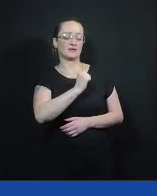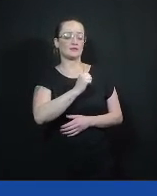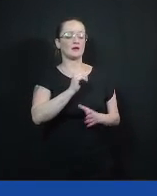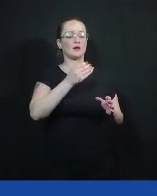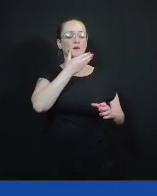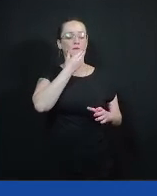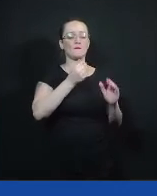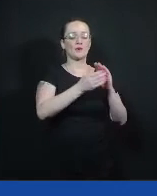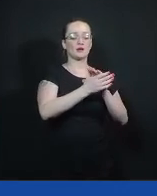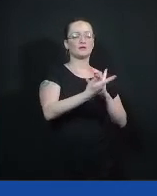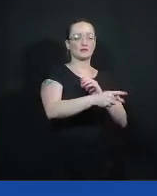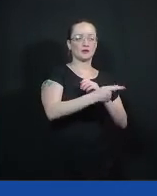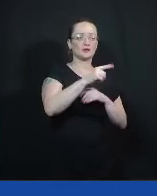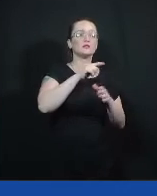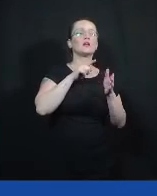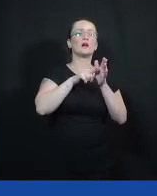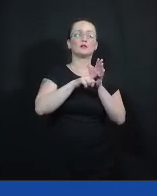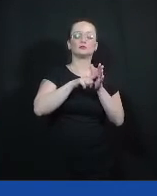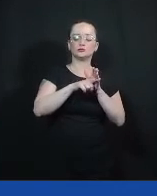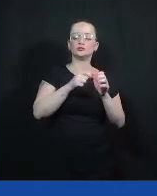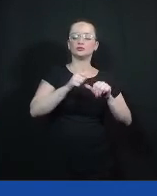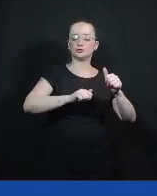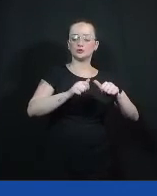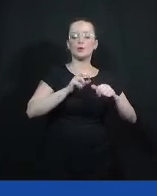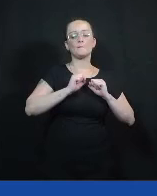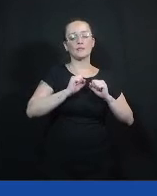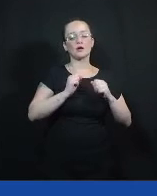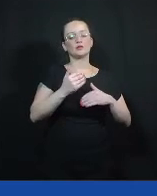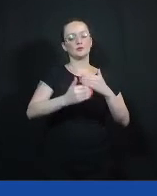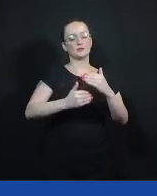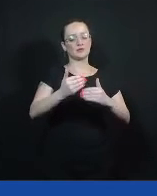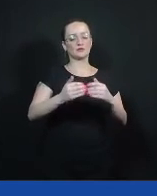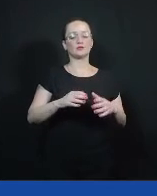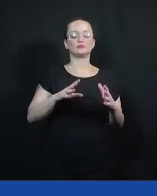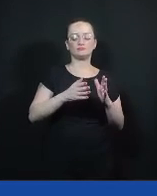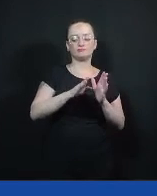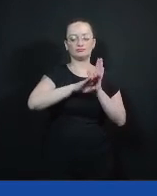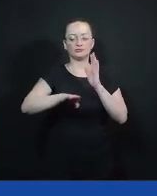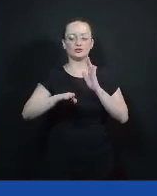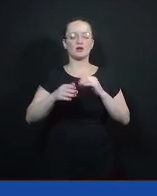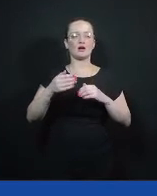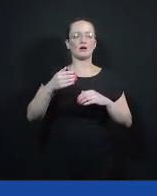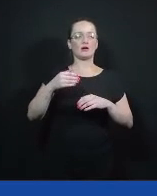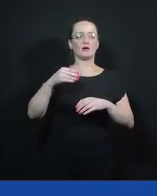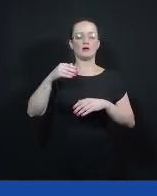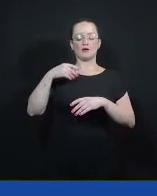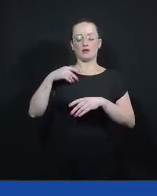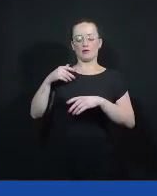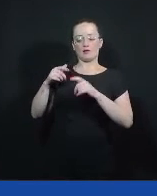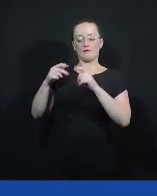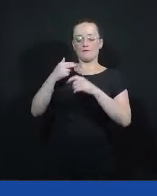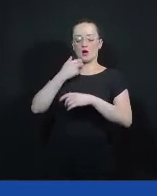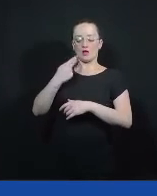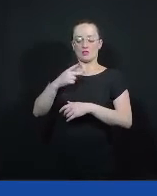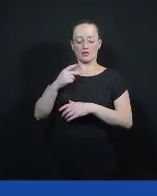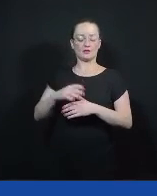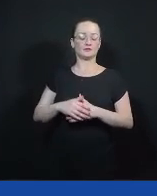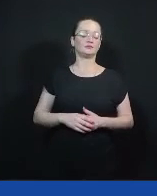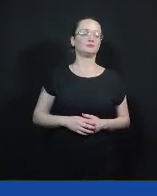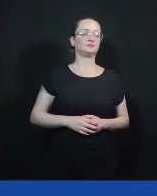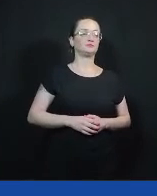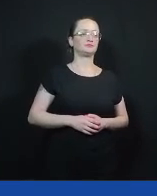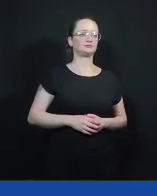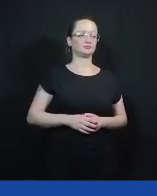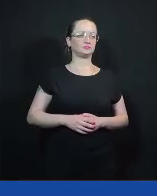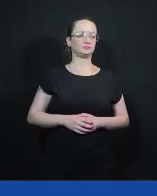sob investigação, pode vir a se tornar um processo de cassação de mandato na Câmara Municipal. Agora,